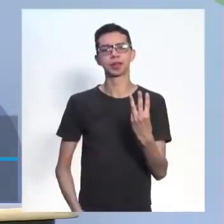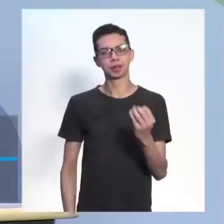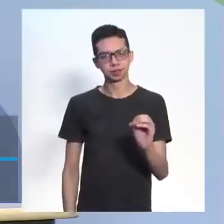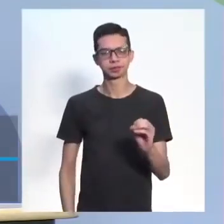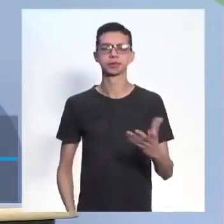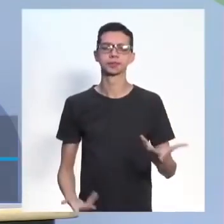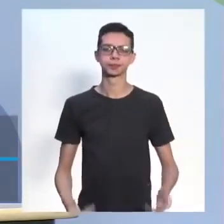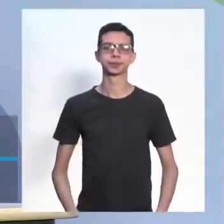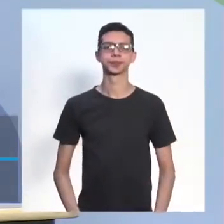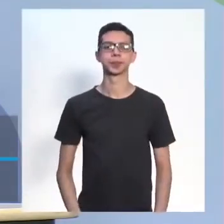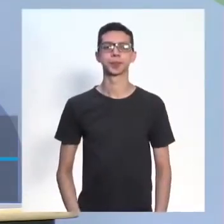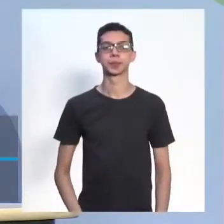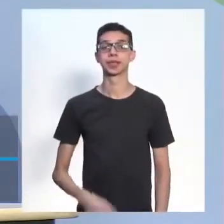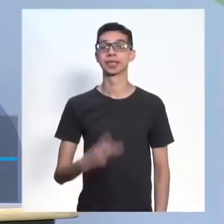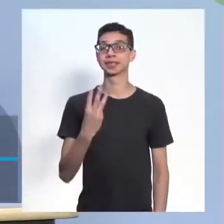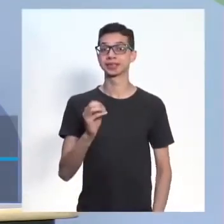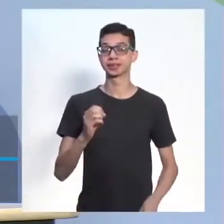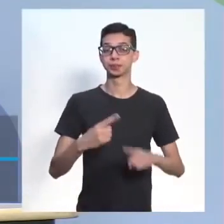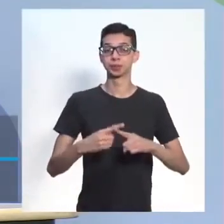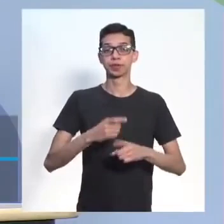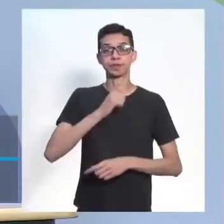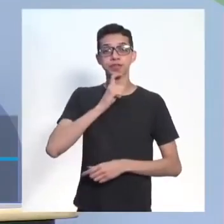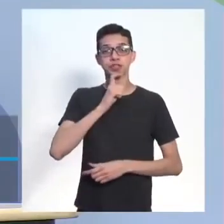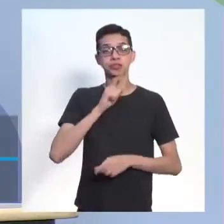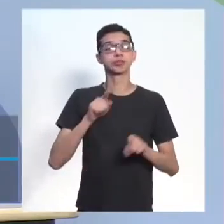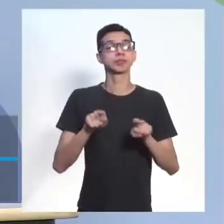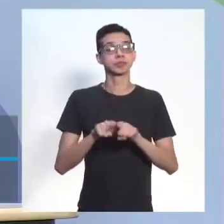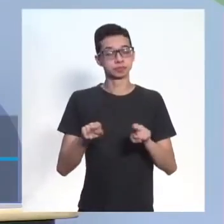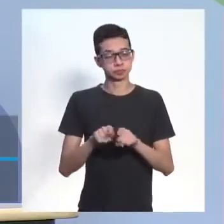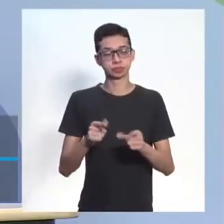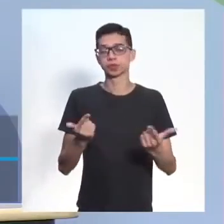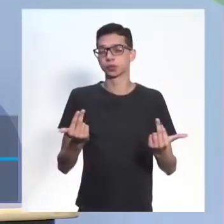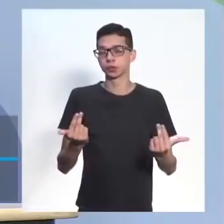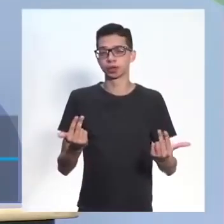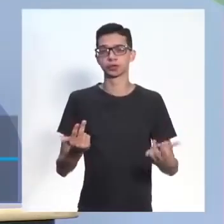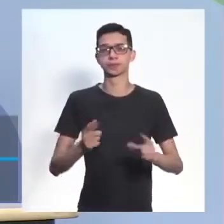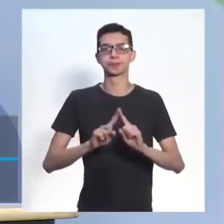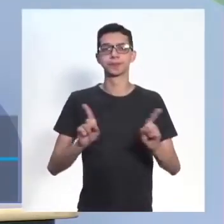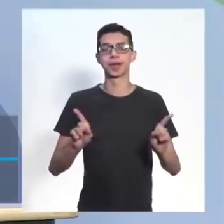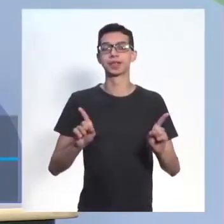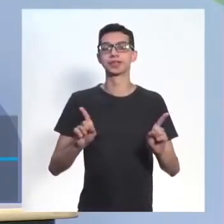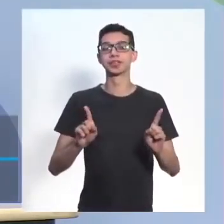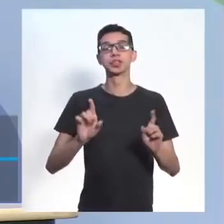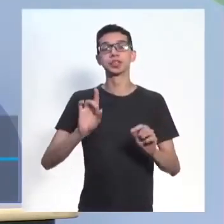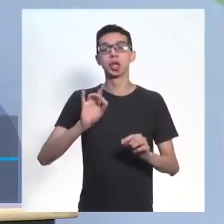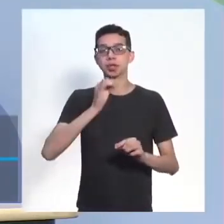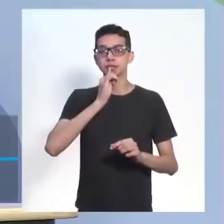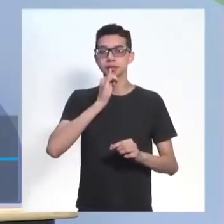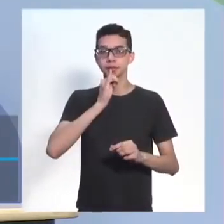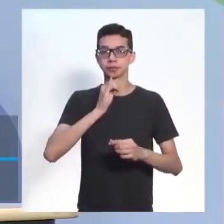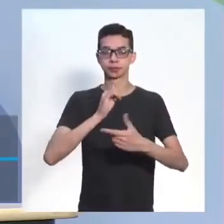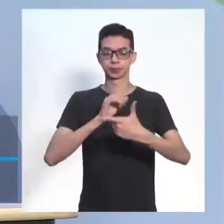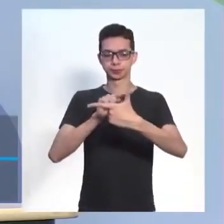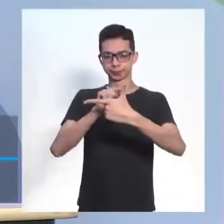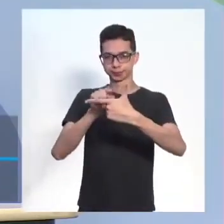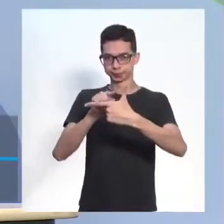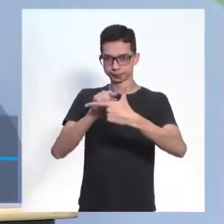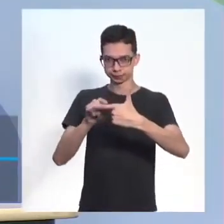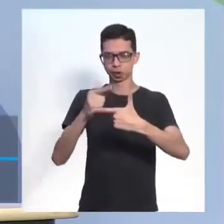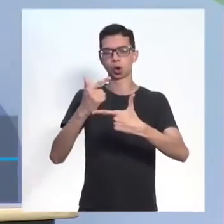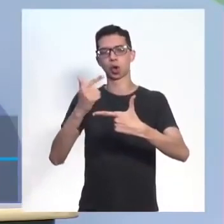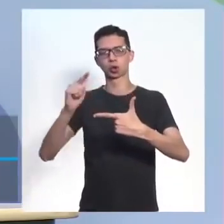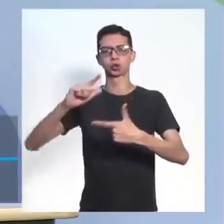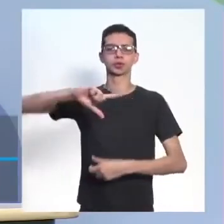graus, porque o verde também é, e eles são iguais, só estão em lados opostos. E